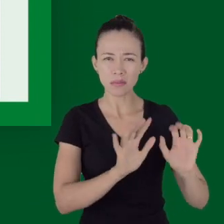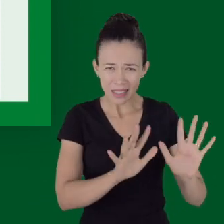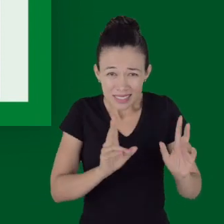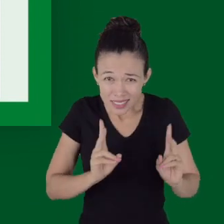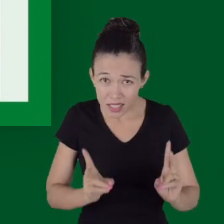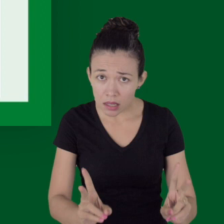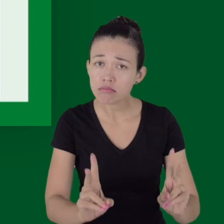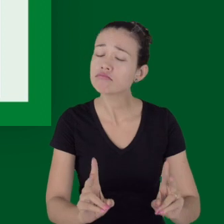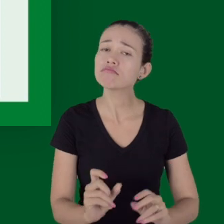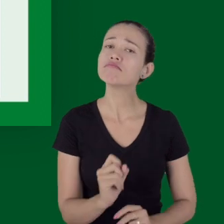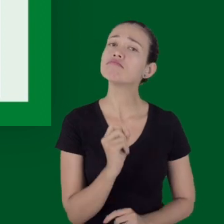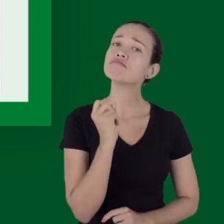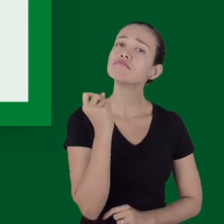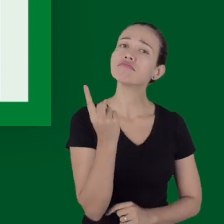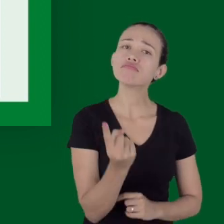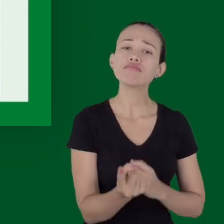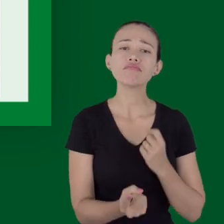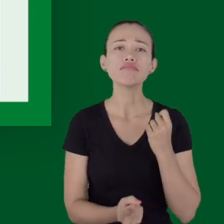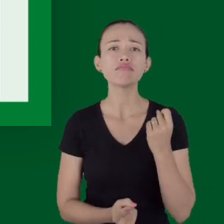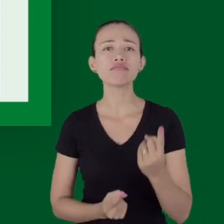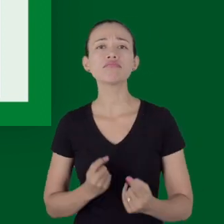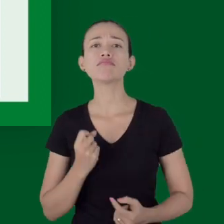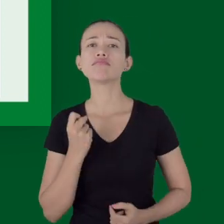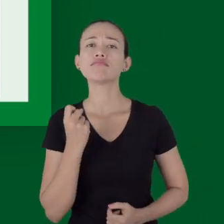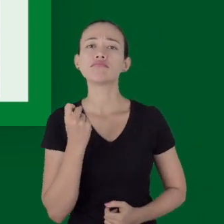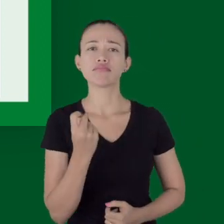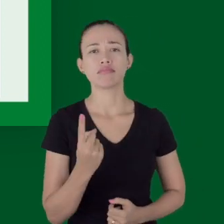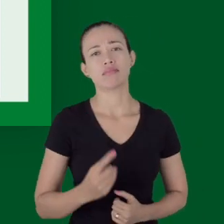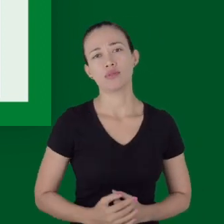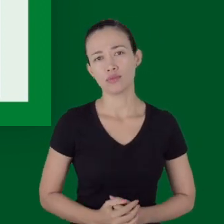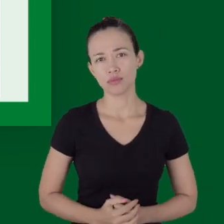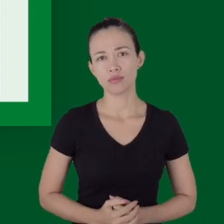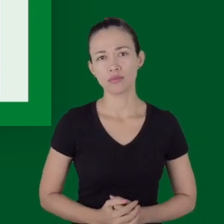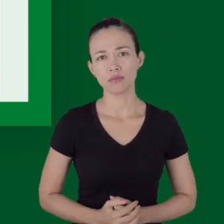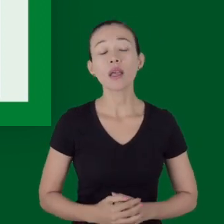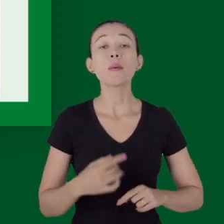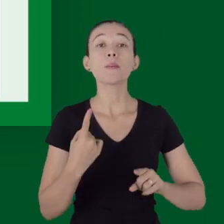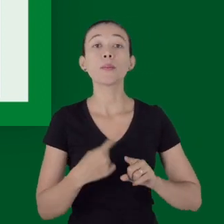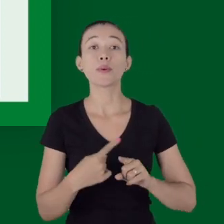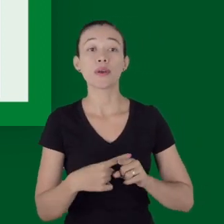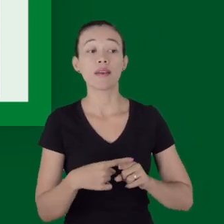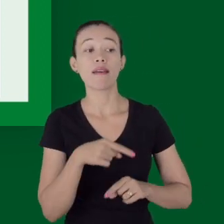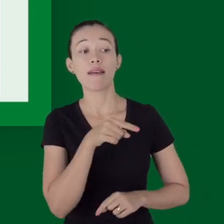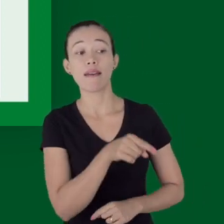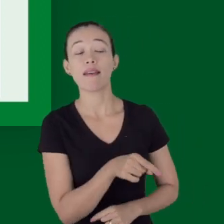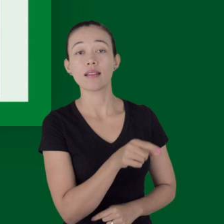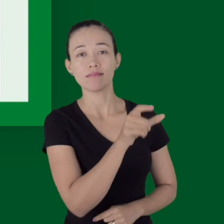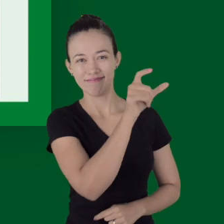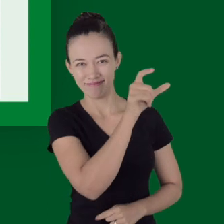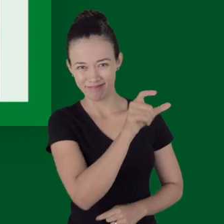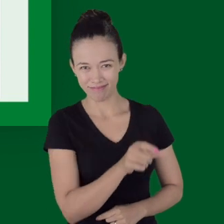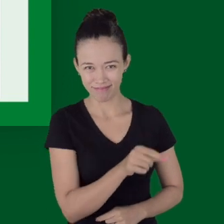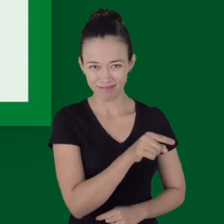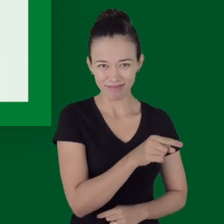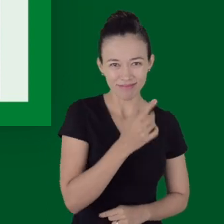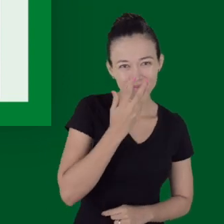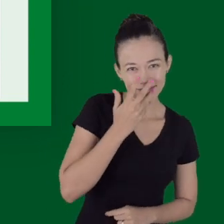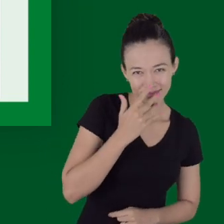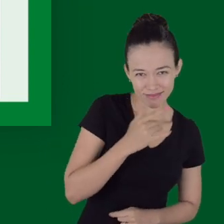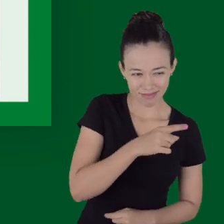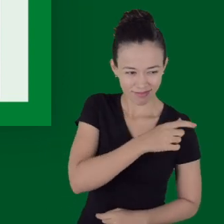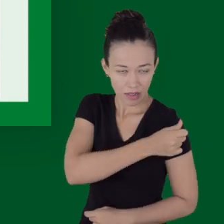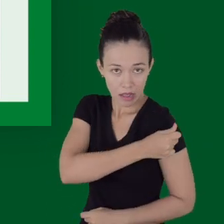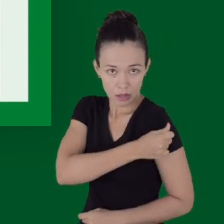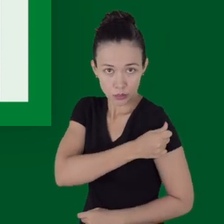depressão do nível de consciência. Isso é muito raro de acontecer, né? Então, assim, são situações